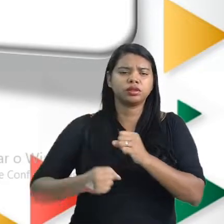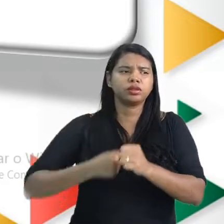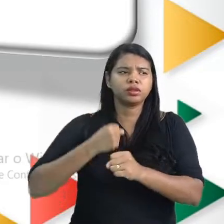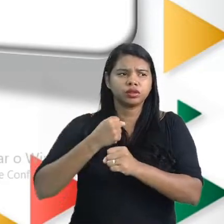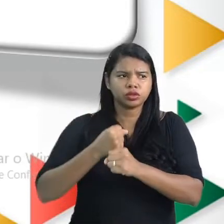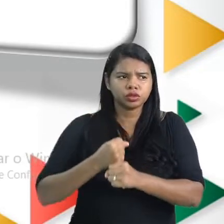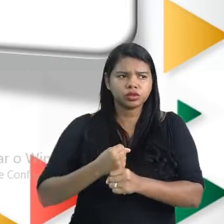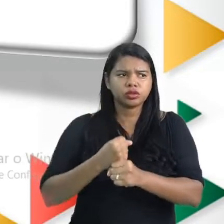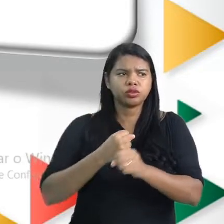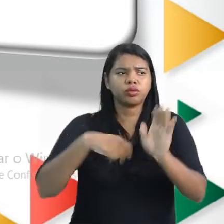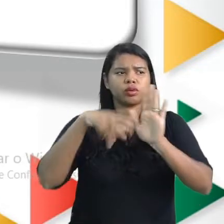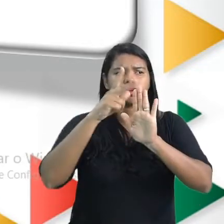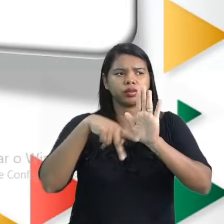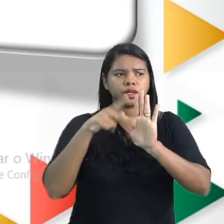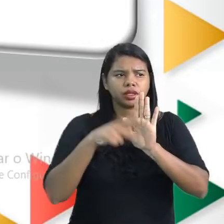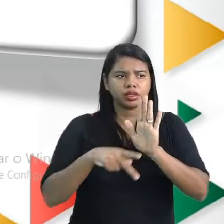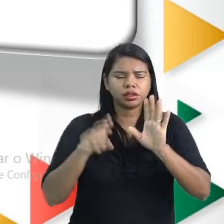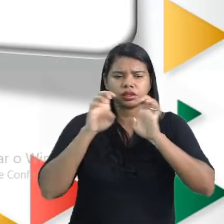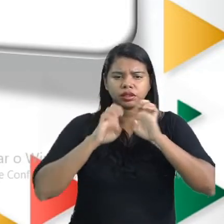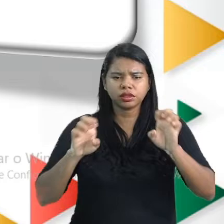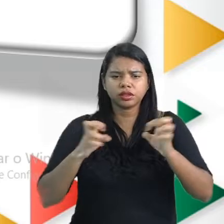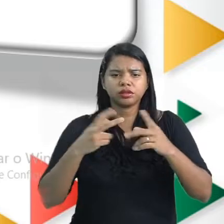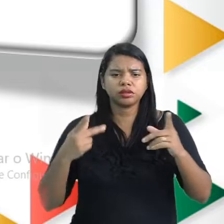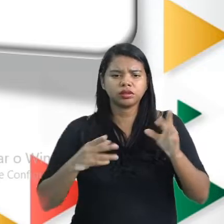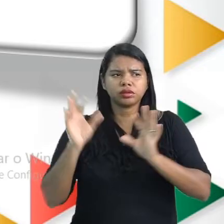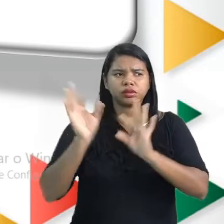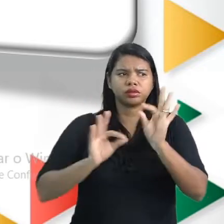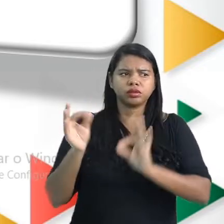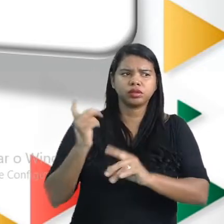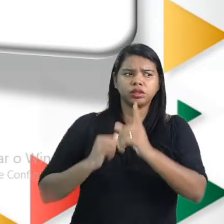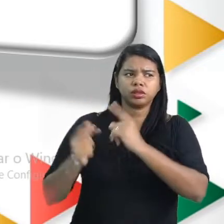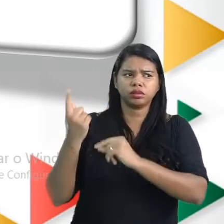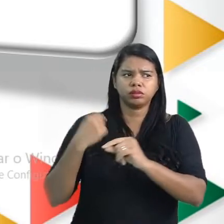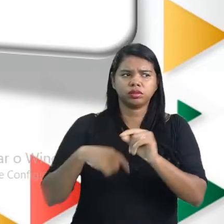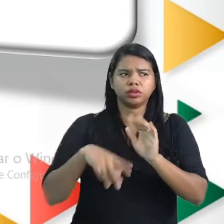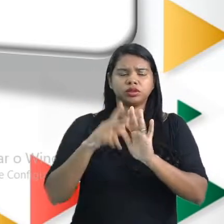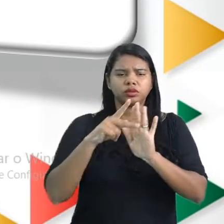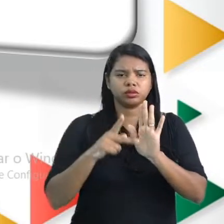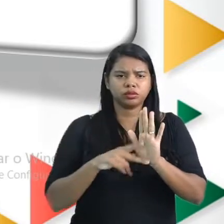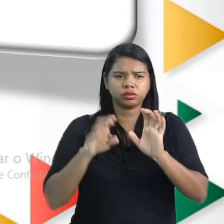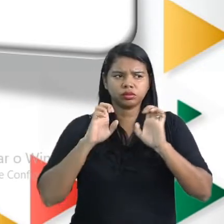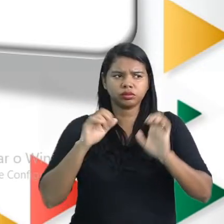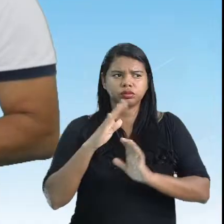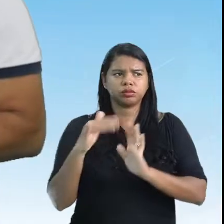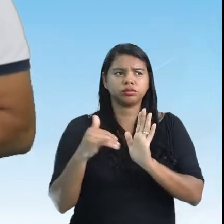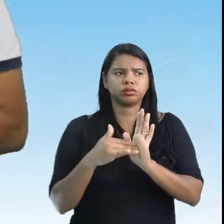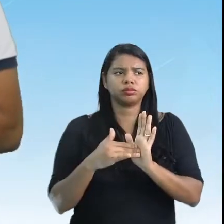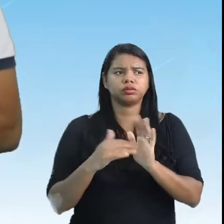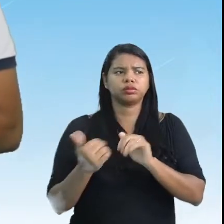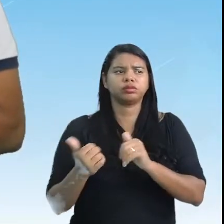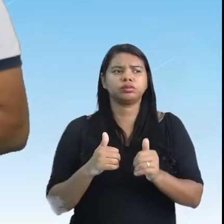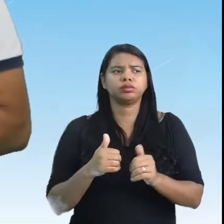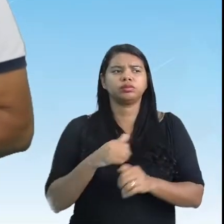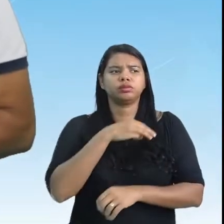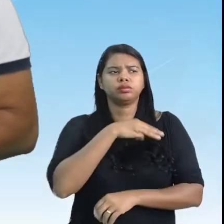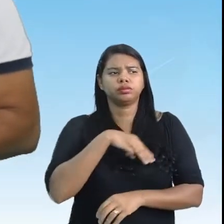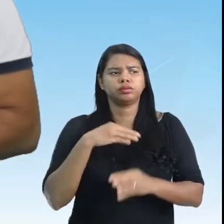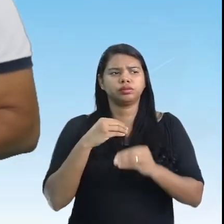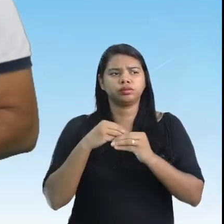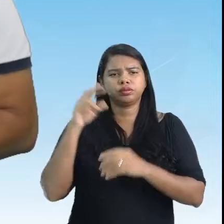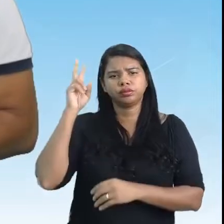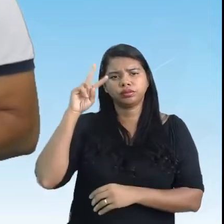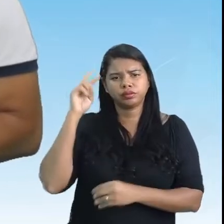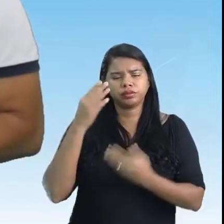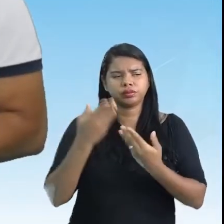eclesiástico, planeja, coordena e administra seus programas cooperativos. Professor, eu só gostaria de lembrar aqui ao nosso estudante